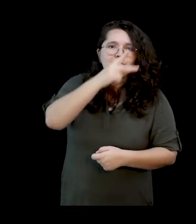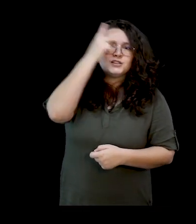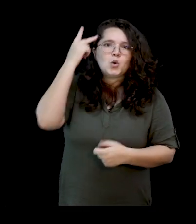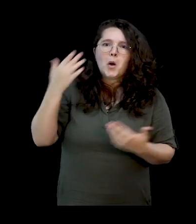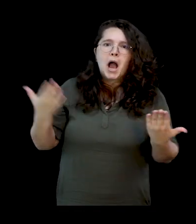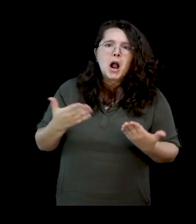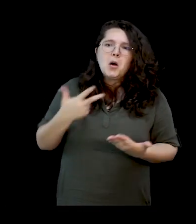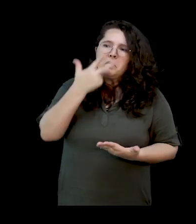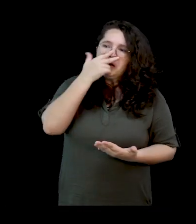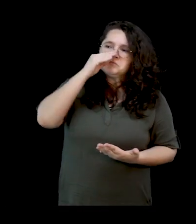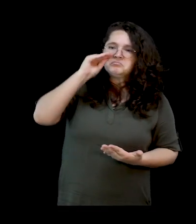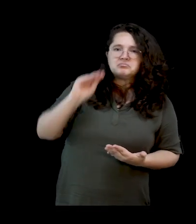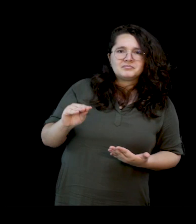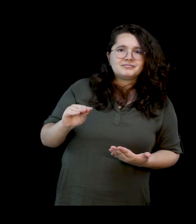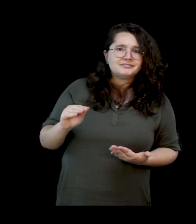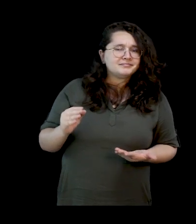cultura,